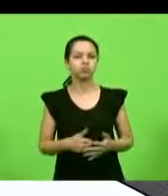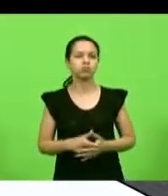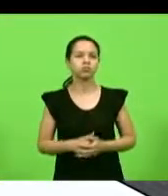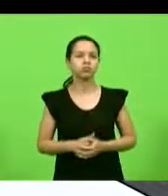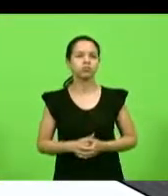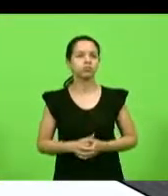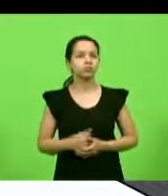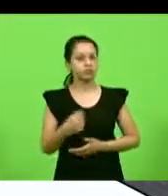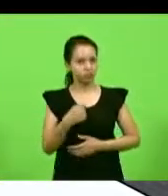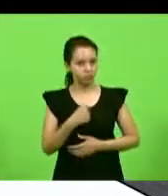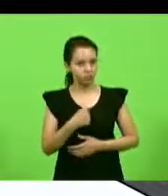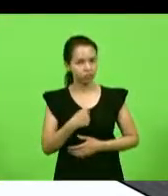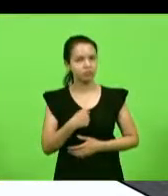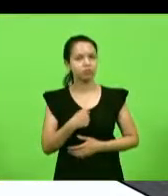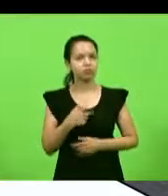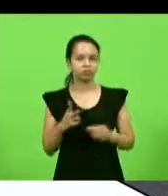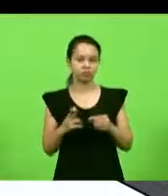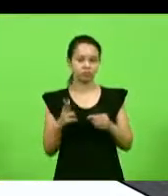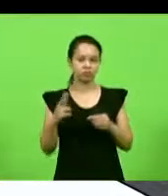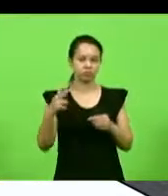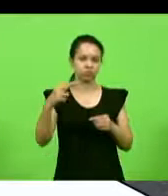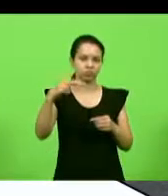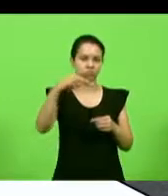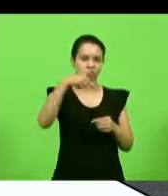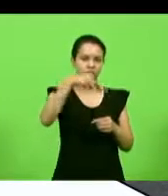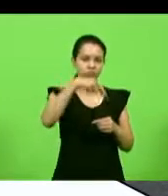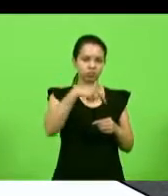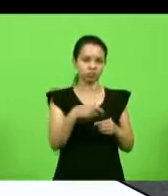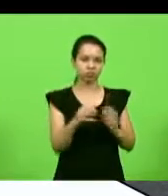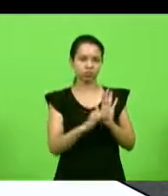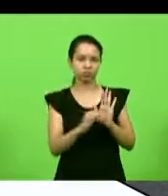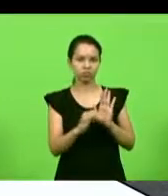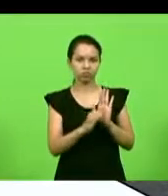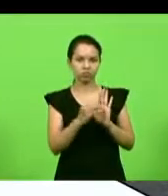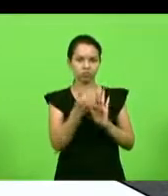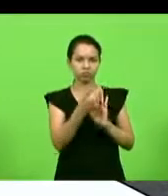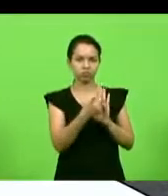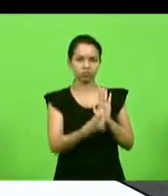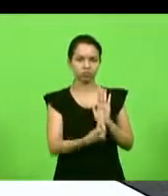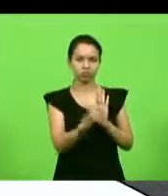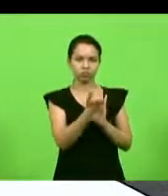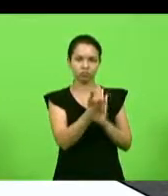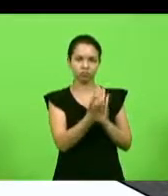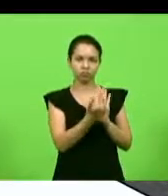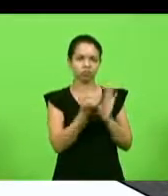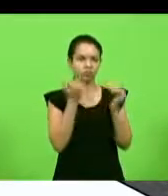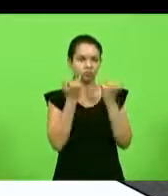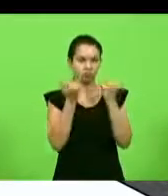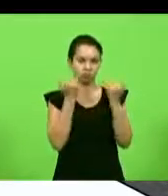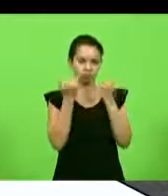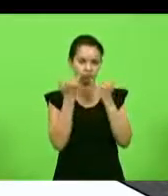eu até recortei o editorial do Jornal Notícias do Dia,